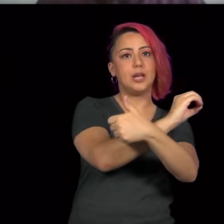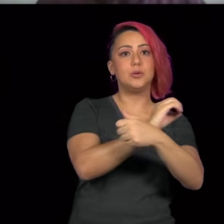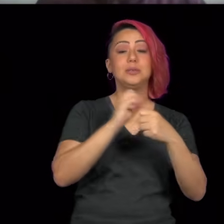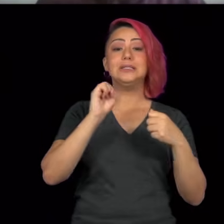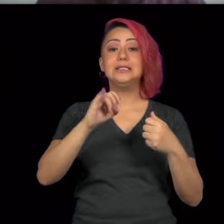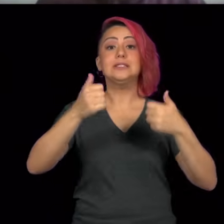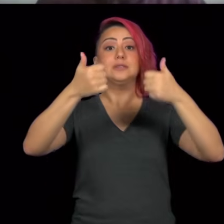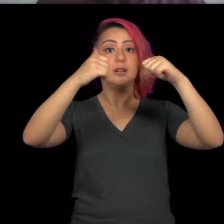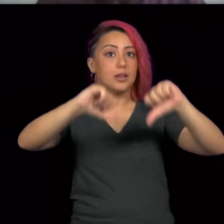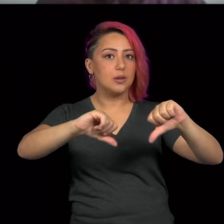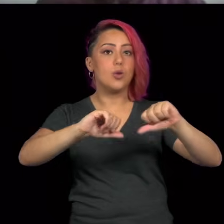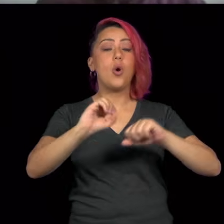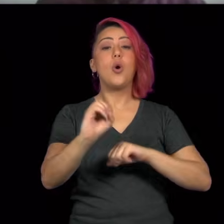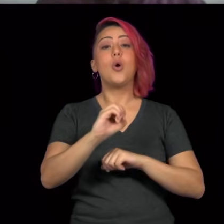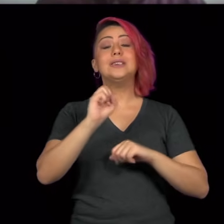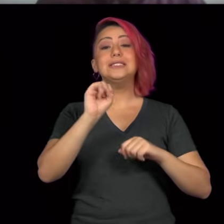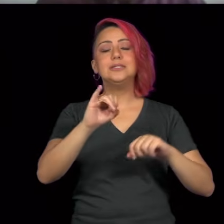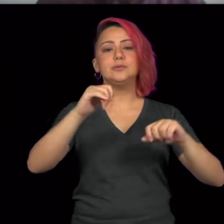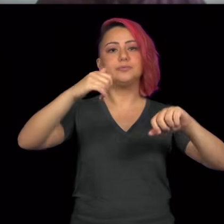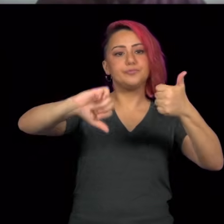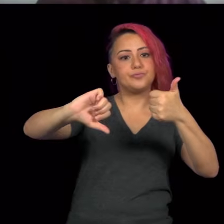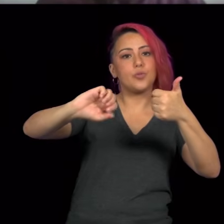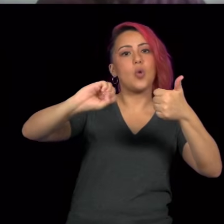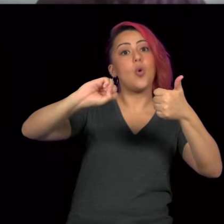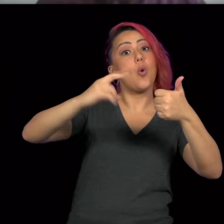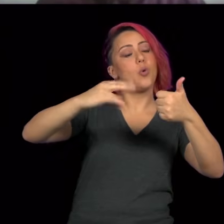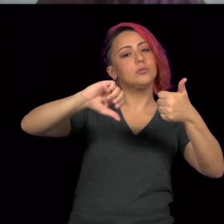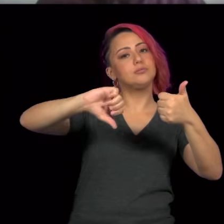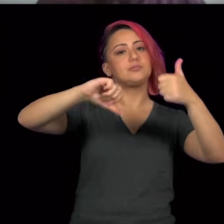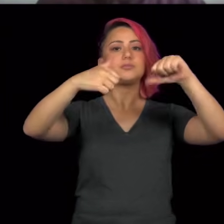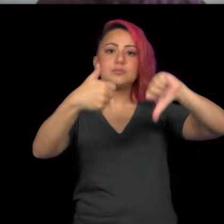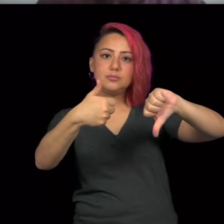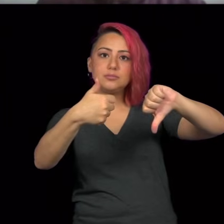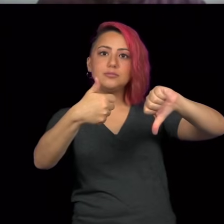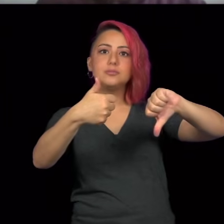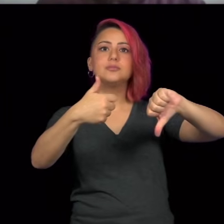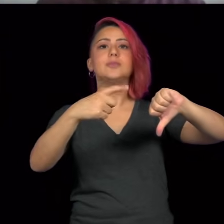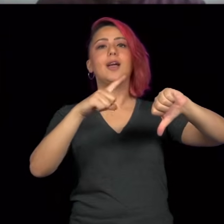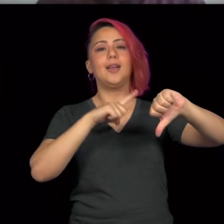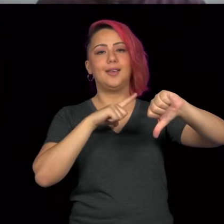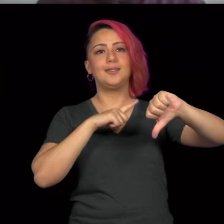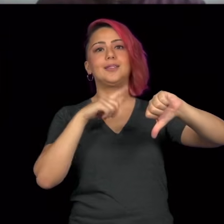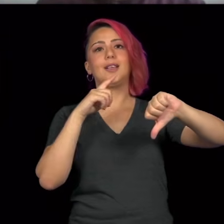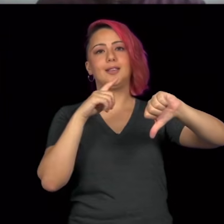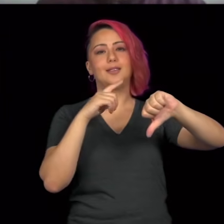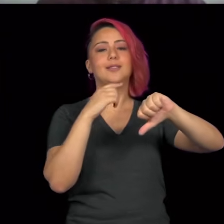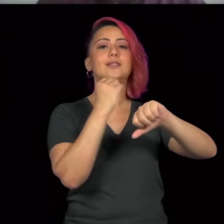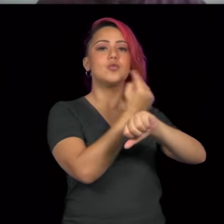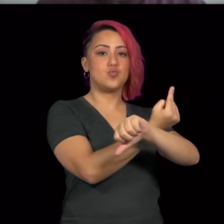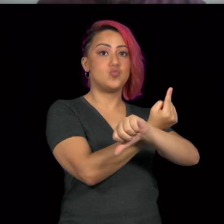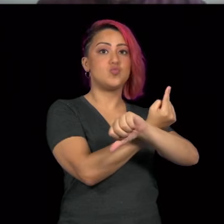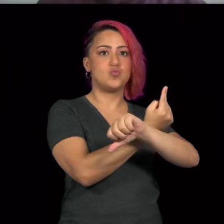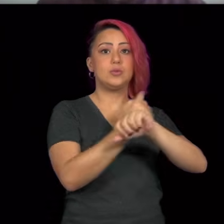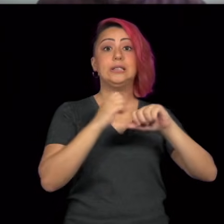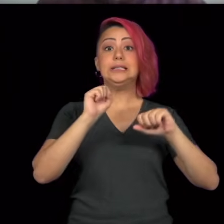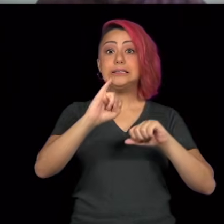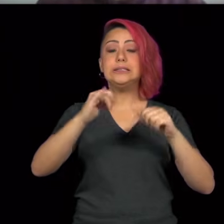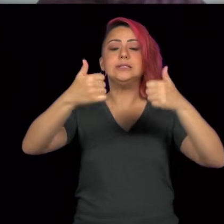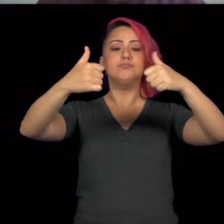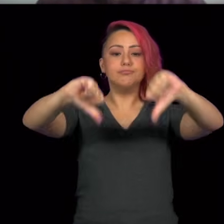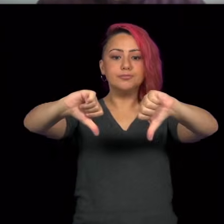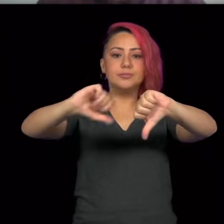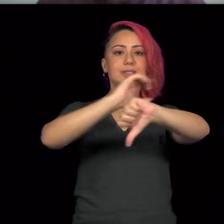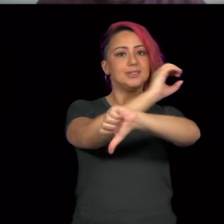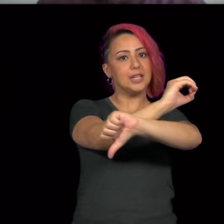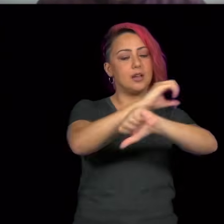estiver ligado. Então, essa é a opção em que você quer realmente escolher entre uma ou outra